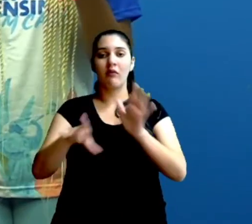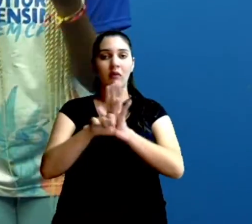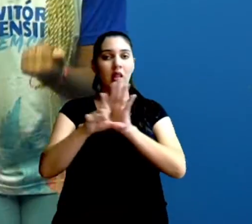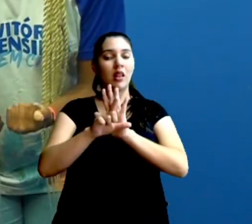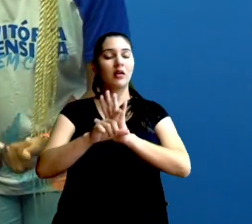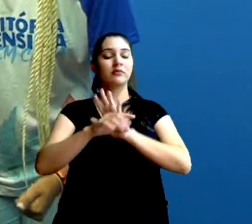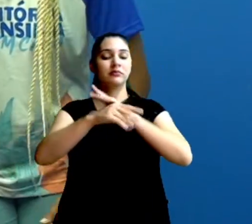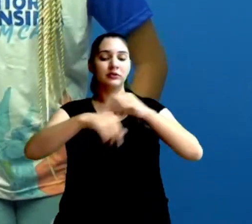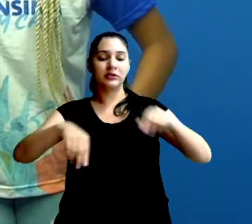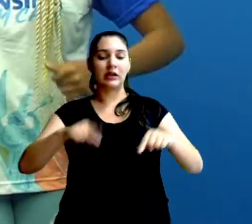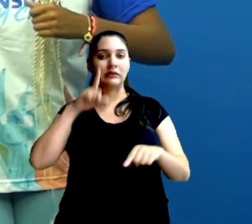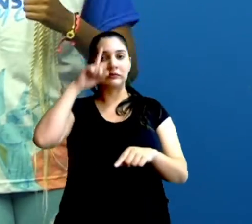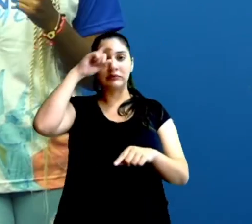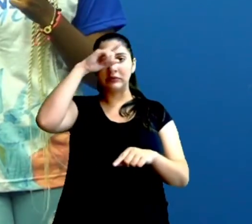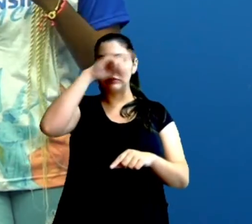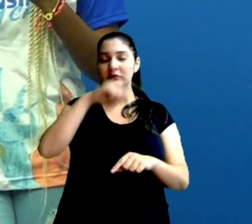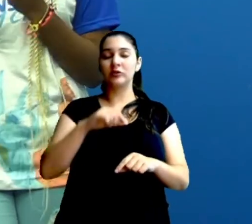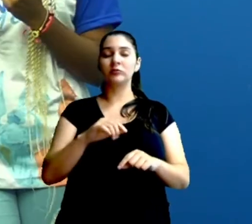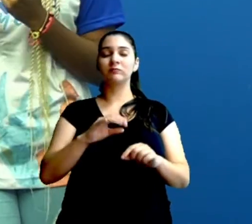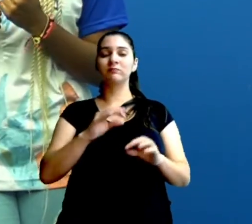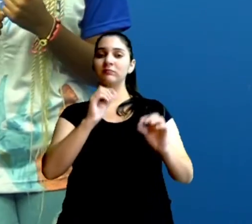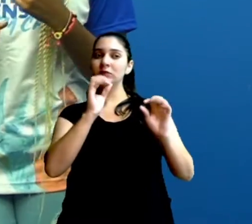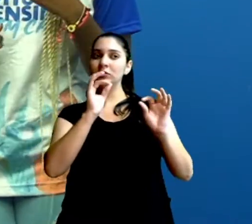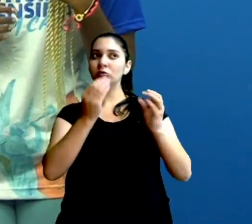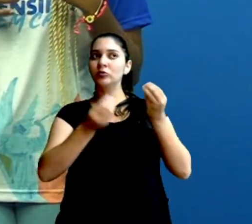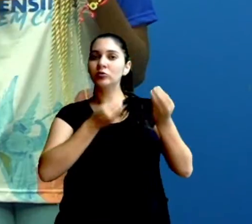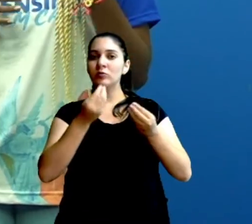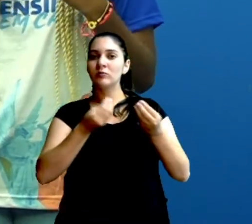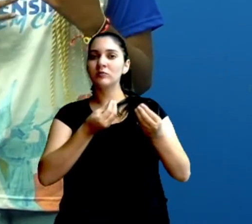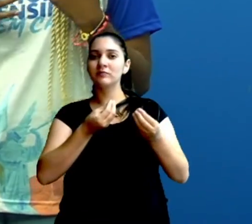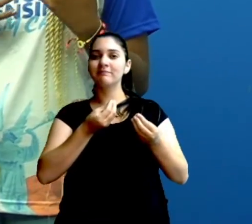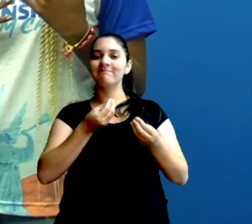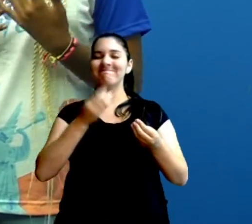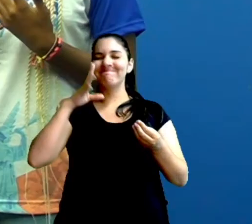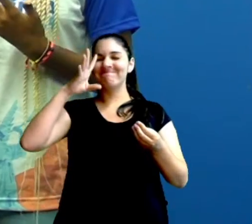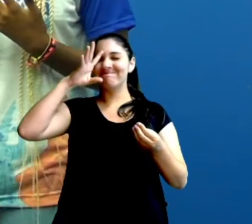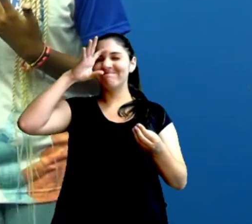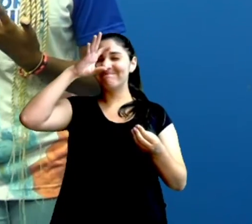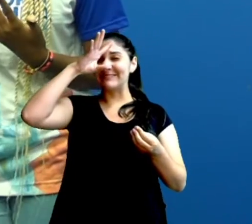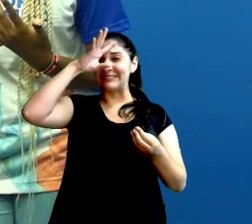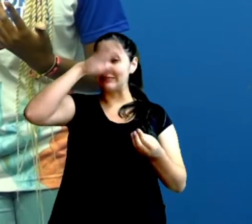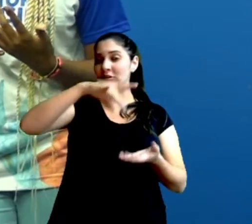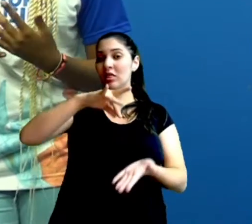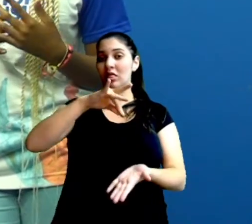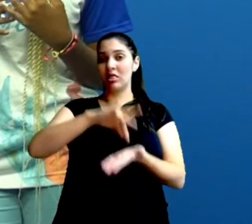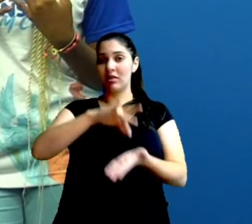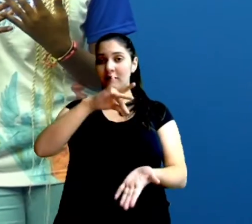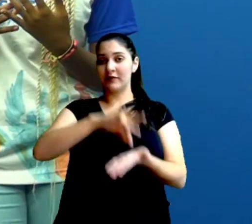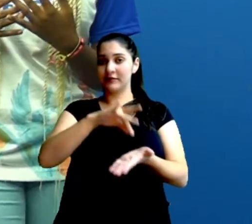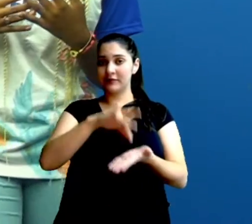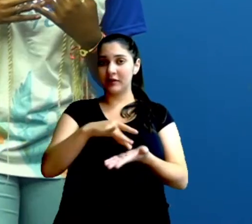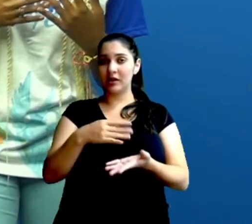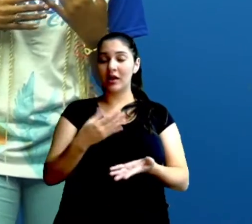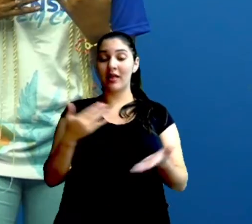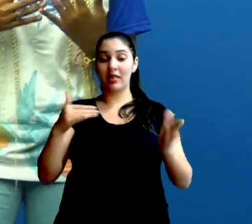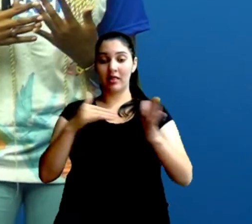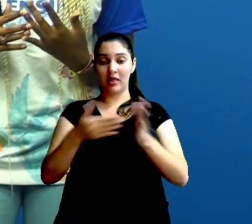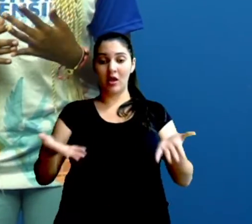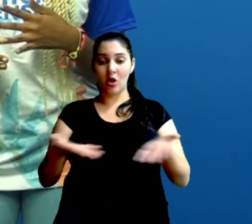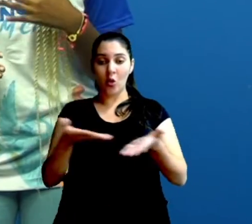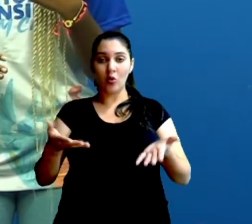que dificulte de forma bem dificultosa de verdade, de fato, né? Que até hoje é a